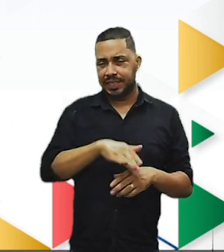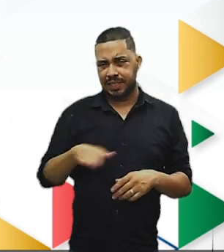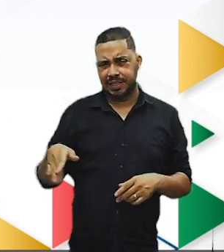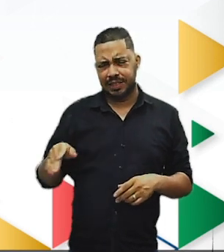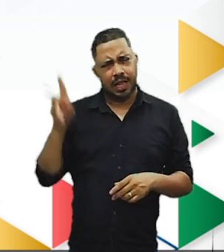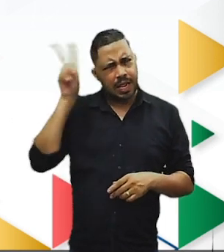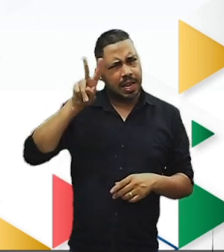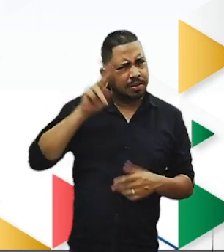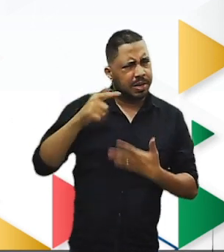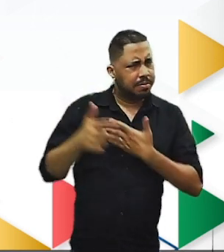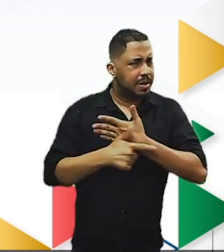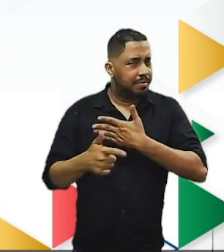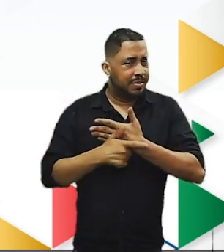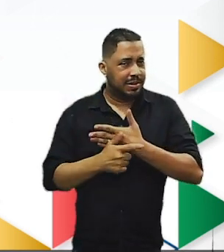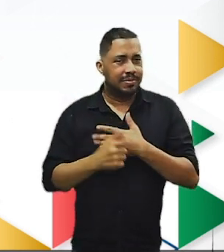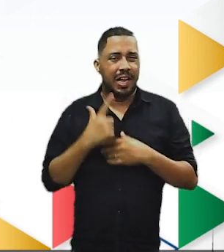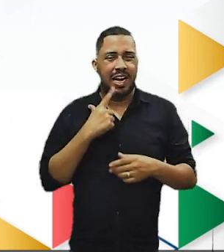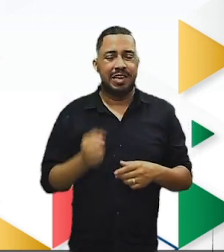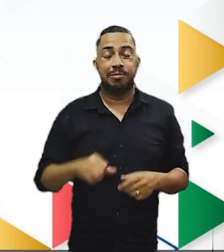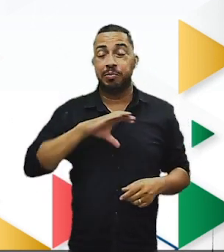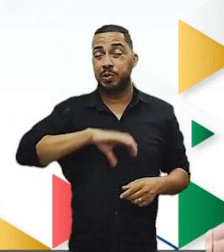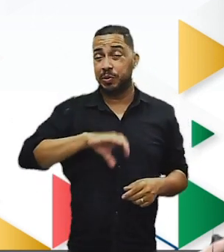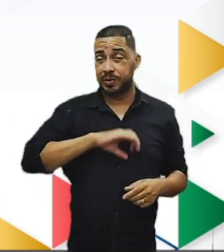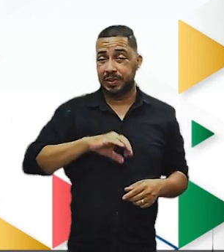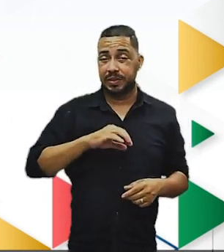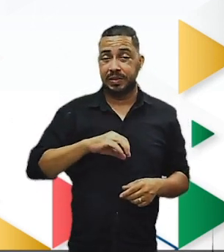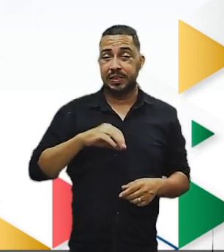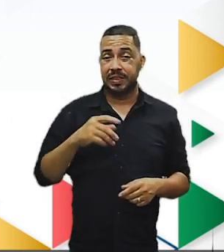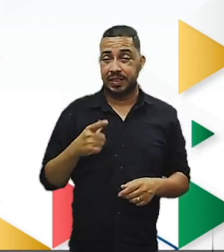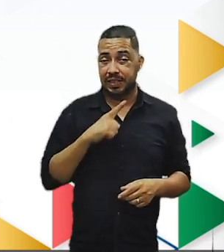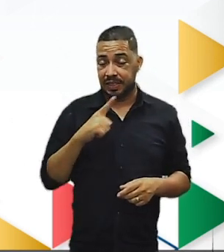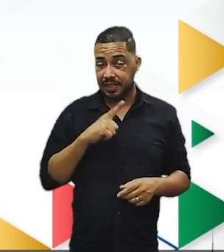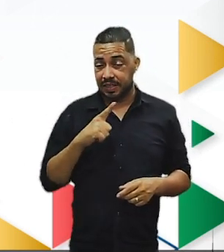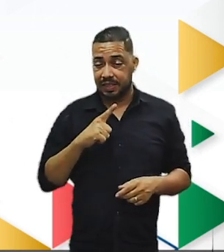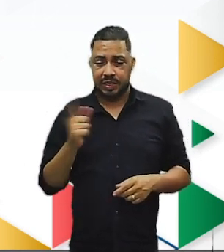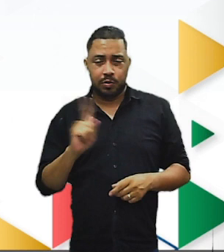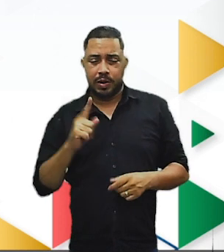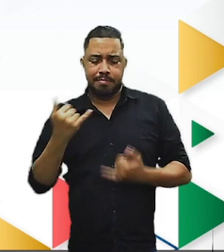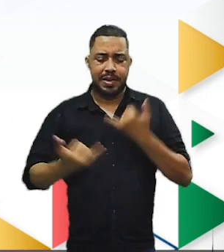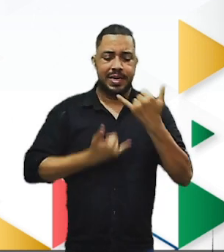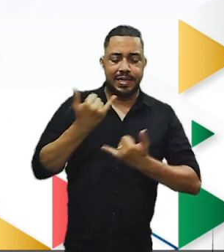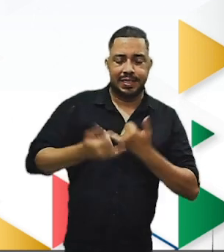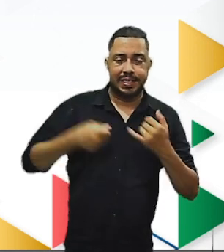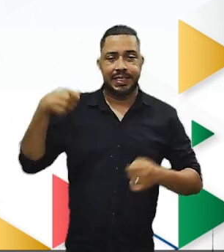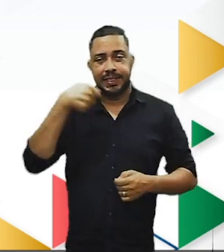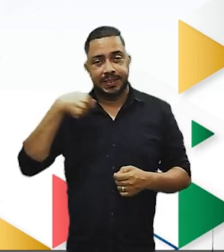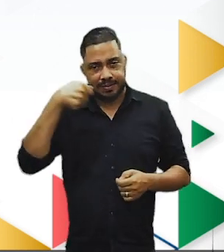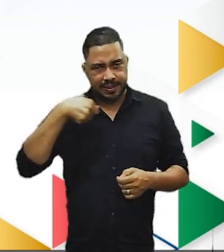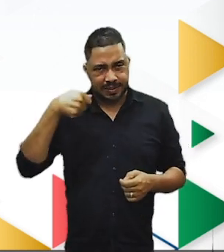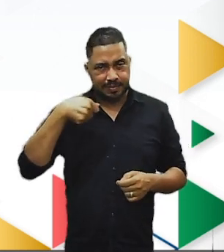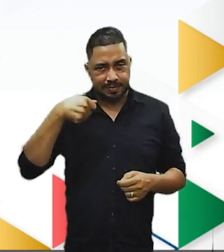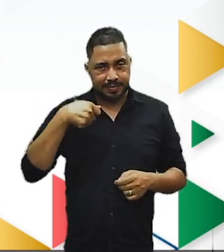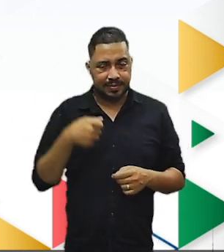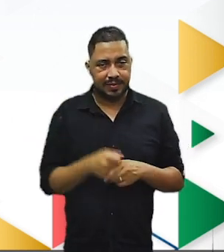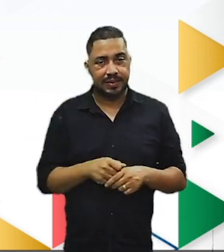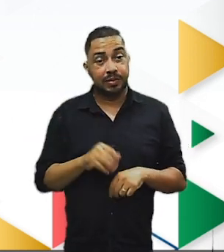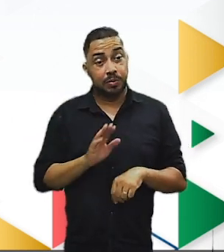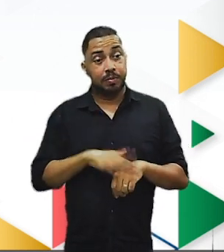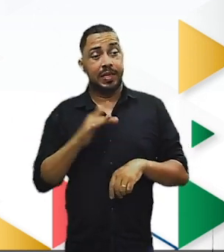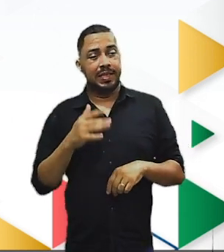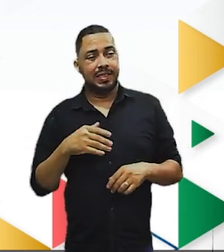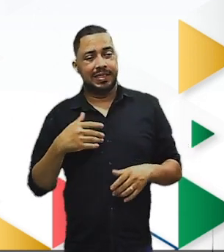que a língua portuguesa tem. Quando ele diz, não é brincadeira escovar os dentes, ficou mais divertido. Veja que há